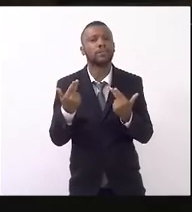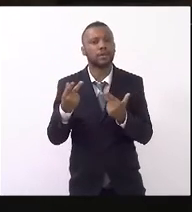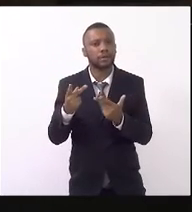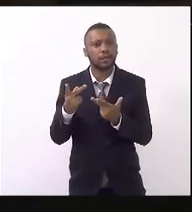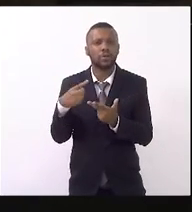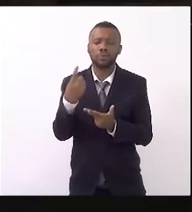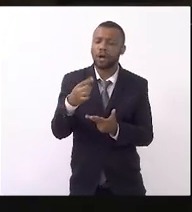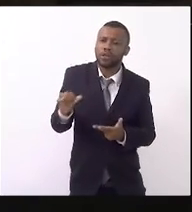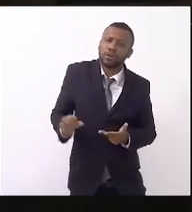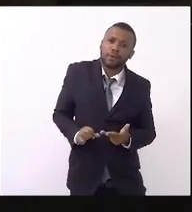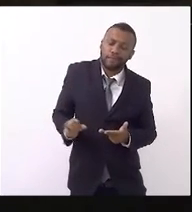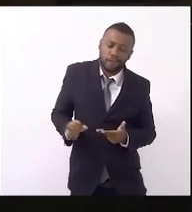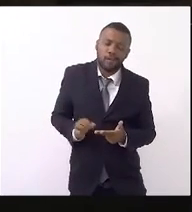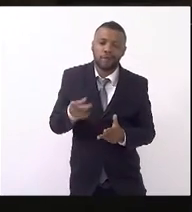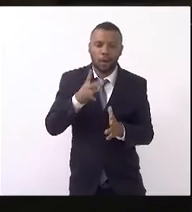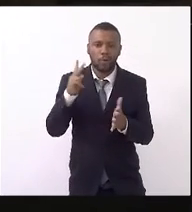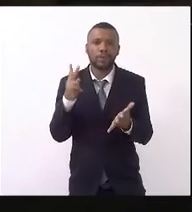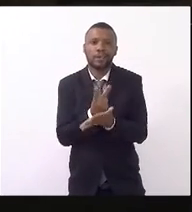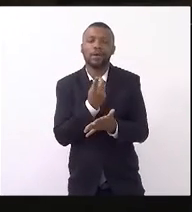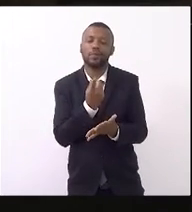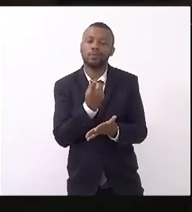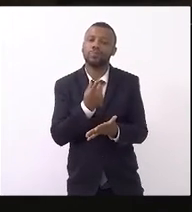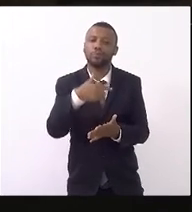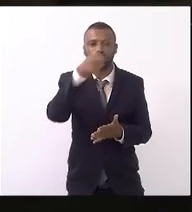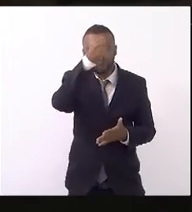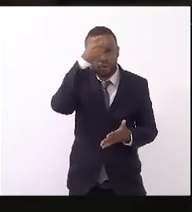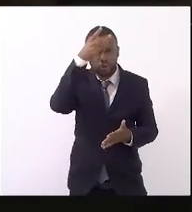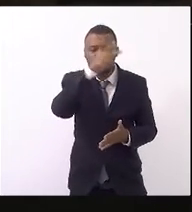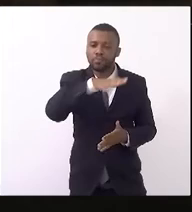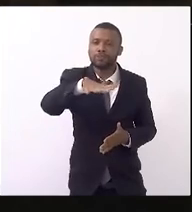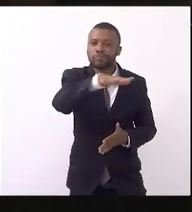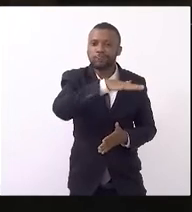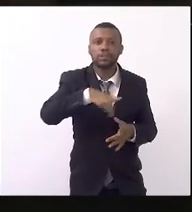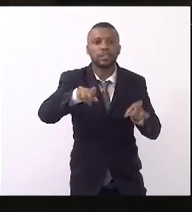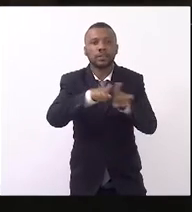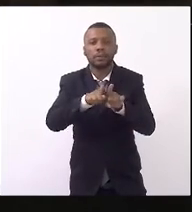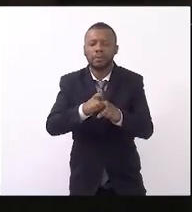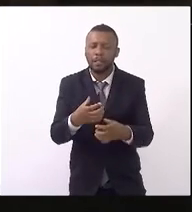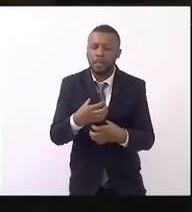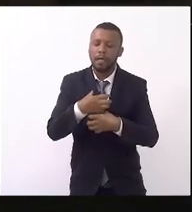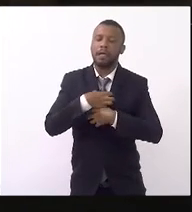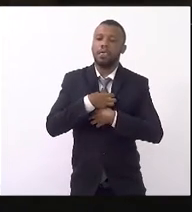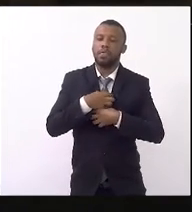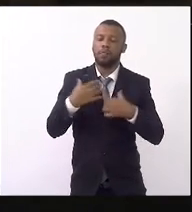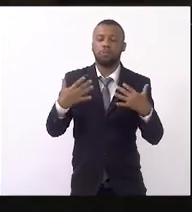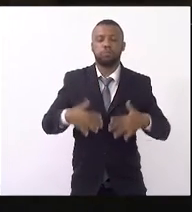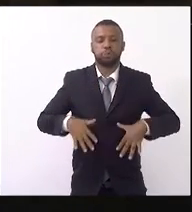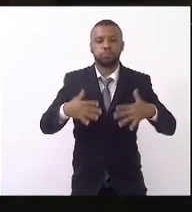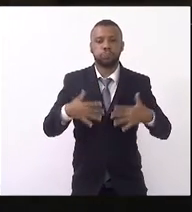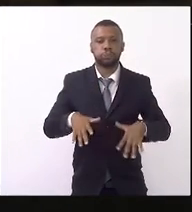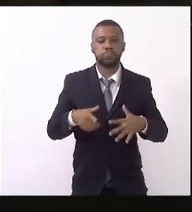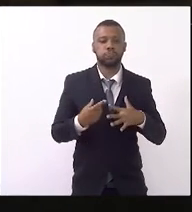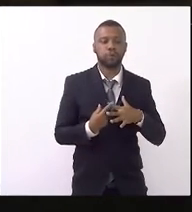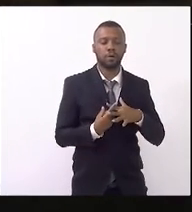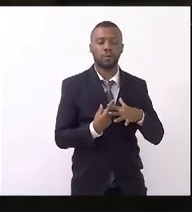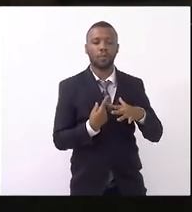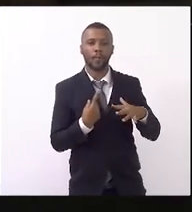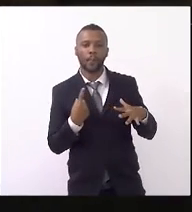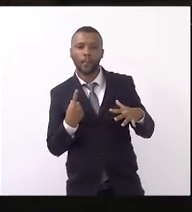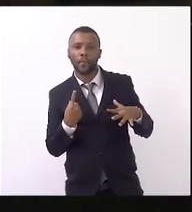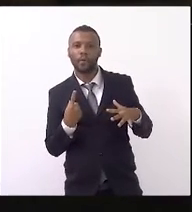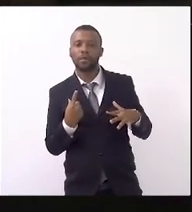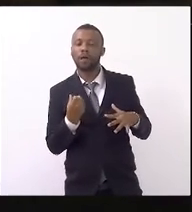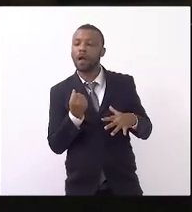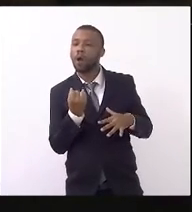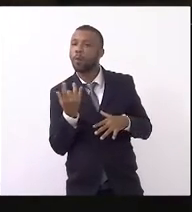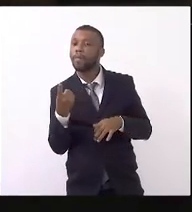nós sofremos no município e que nos deixou praticamente isolados por algumas